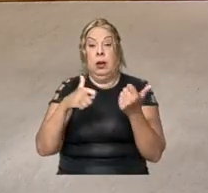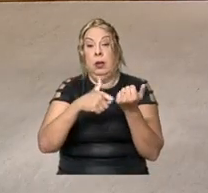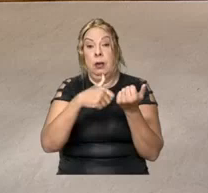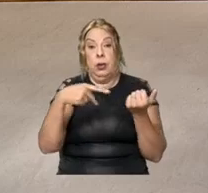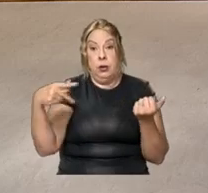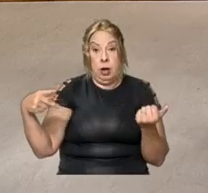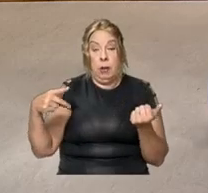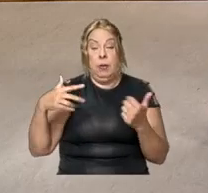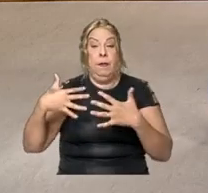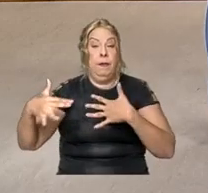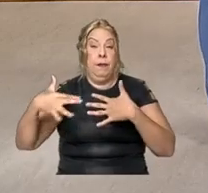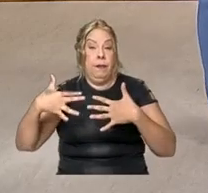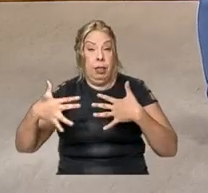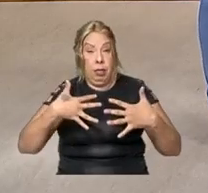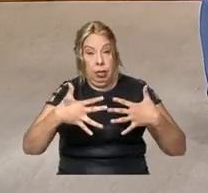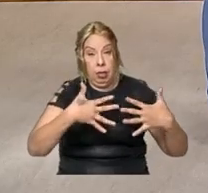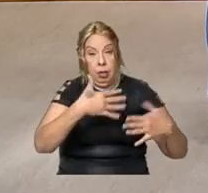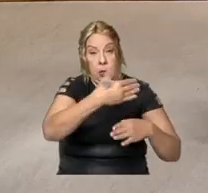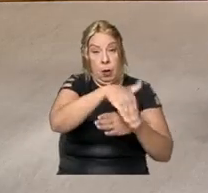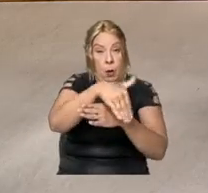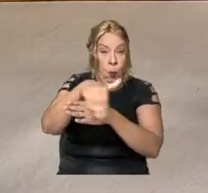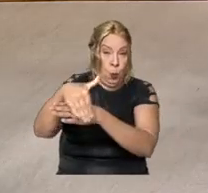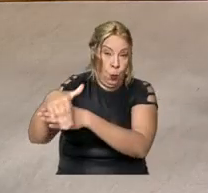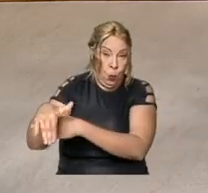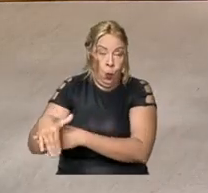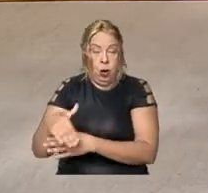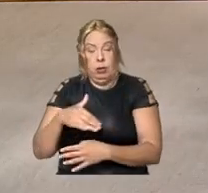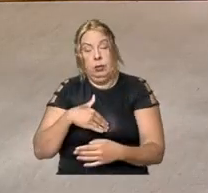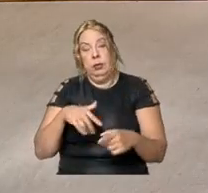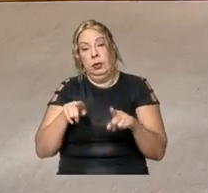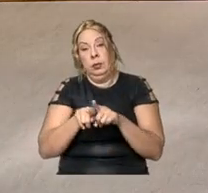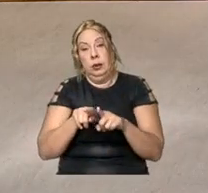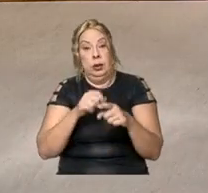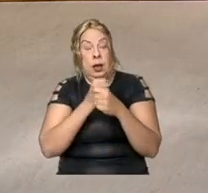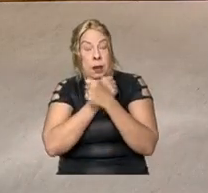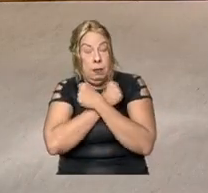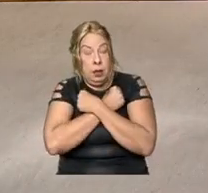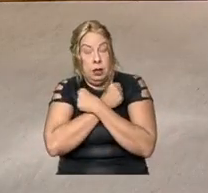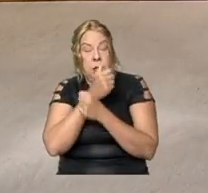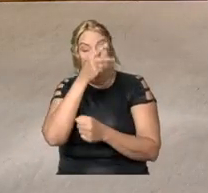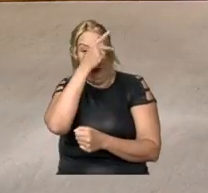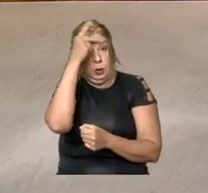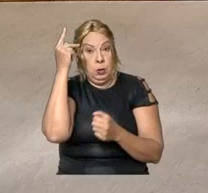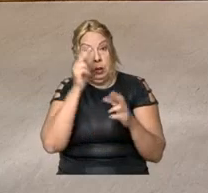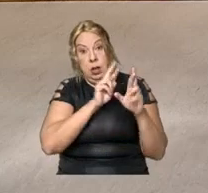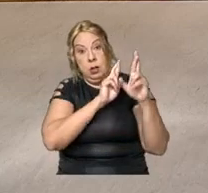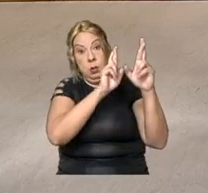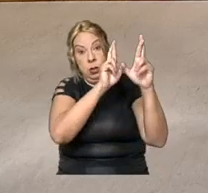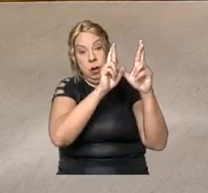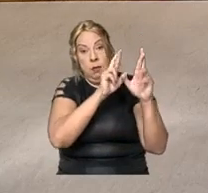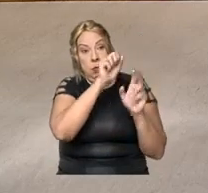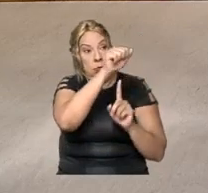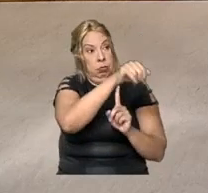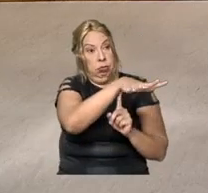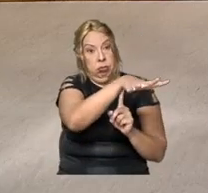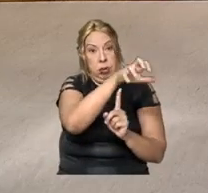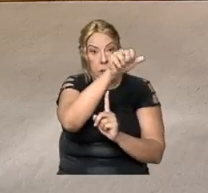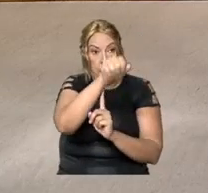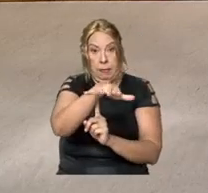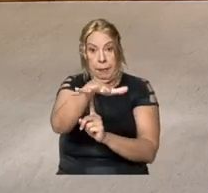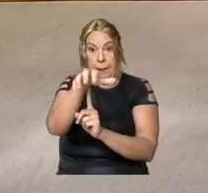todos vocês. Um abraço também para as nossas regionais, né? Vocês merecem todo o nosso respeito, todo o nosso carinho, todo o